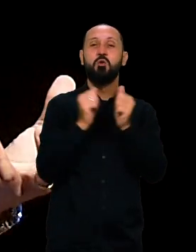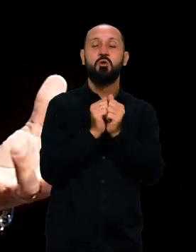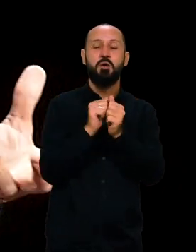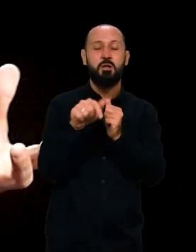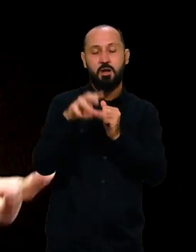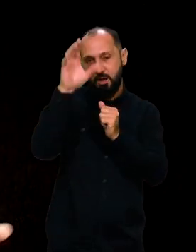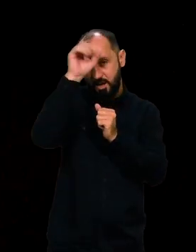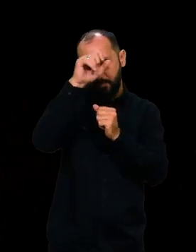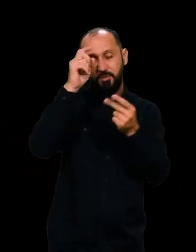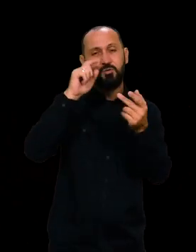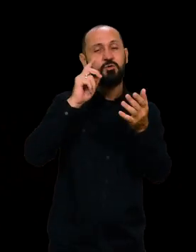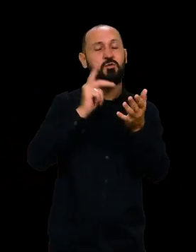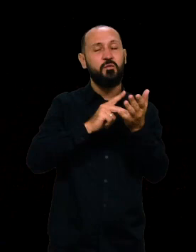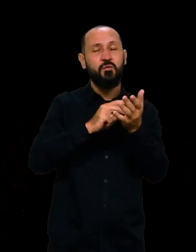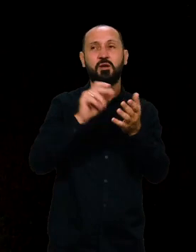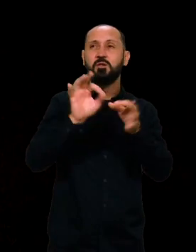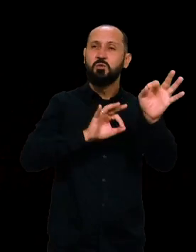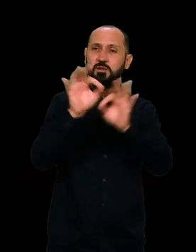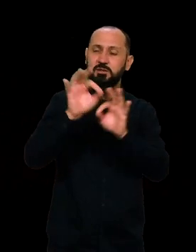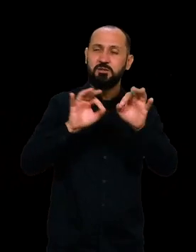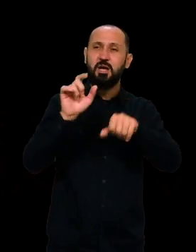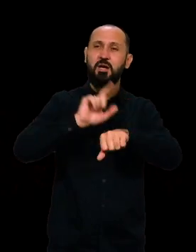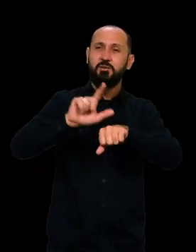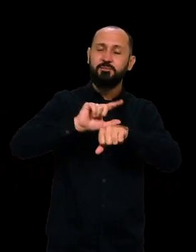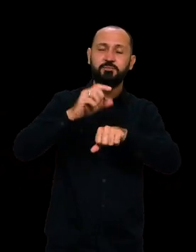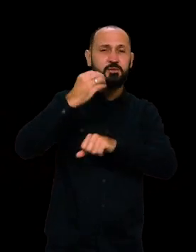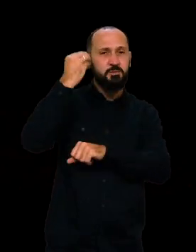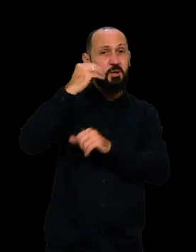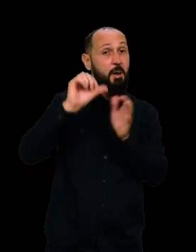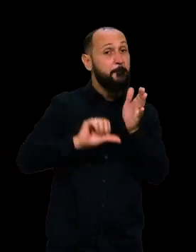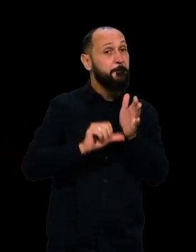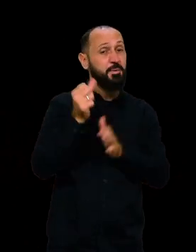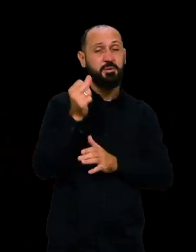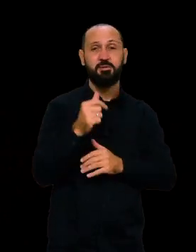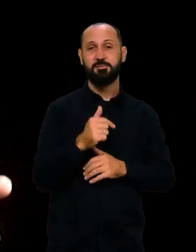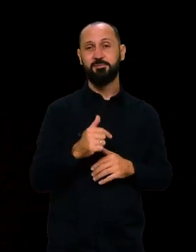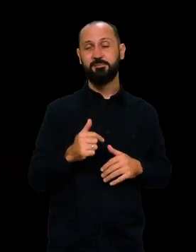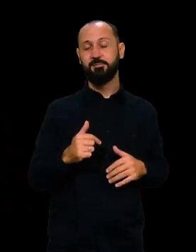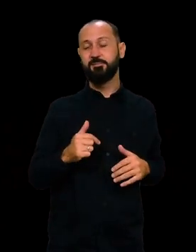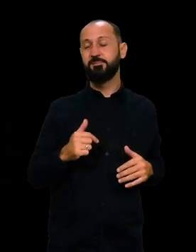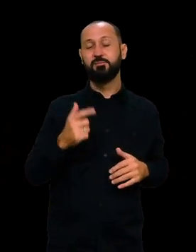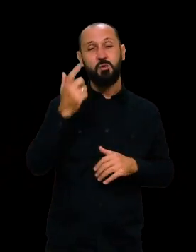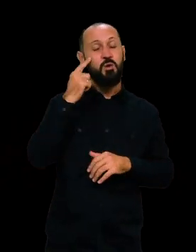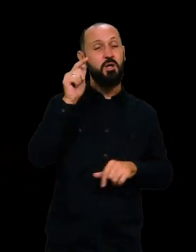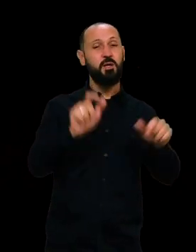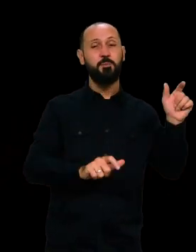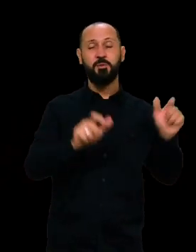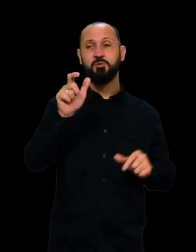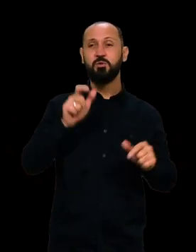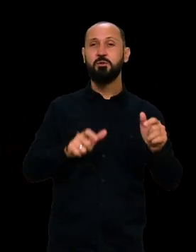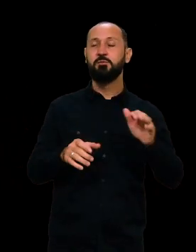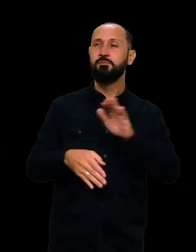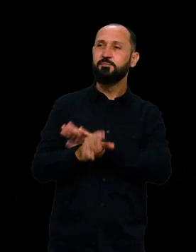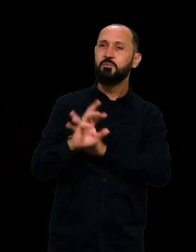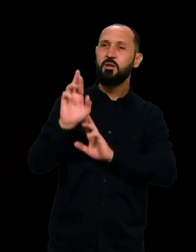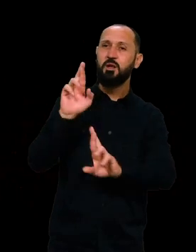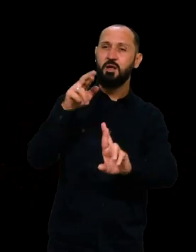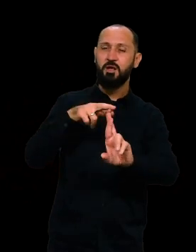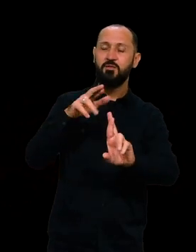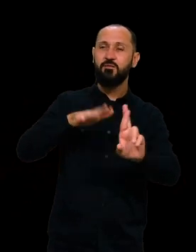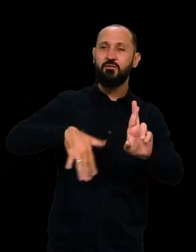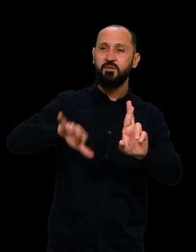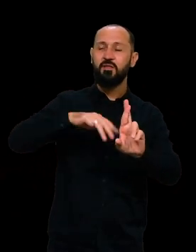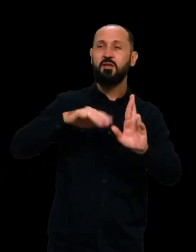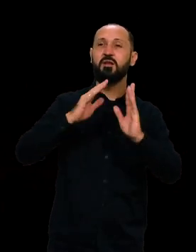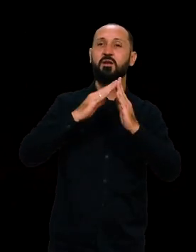lá que agregava toda a parte, ali eu aprendi a questão organizacional, a questão do comércio, minha primeira experiência de trabalho, e olhando